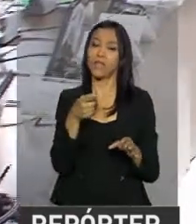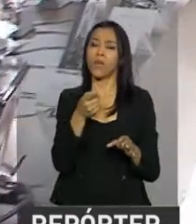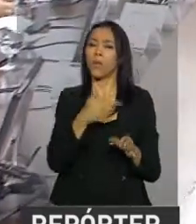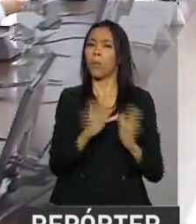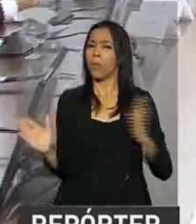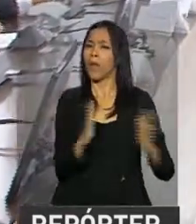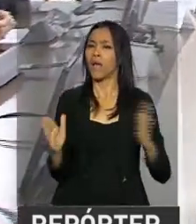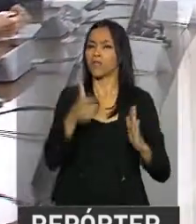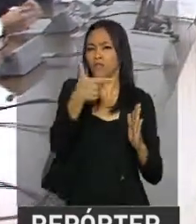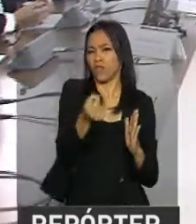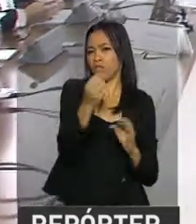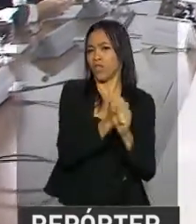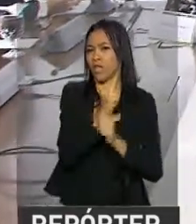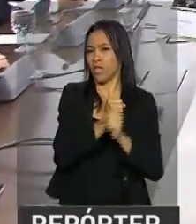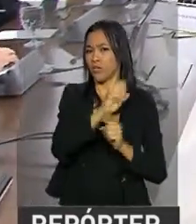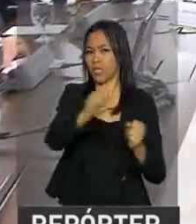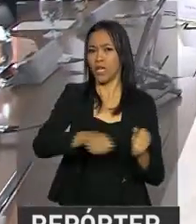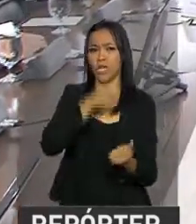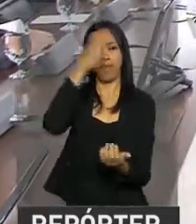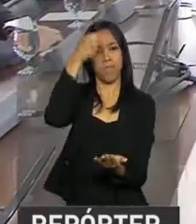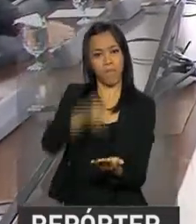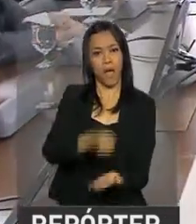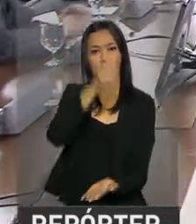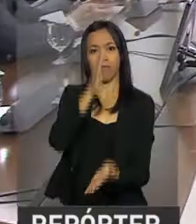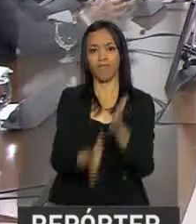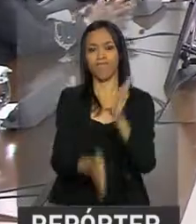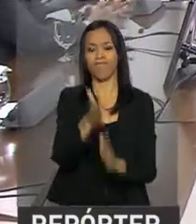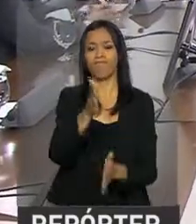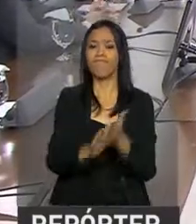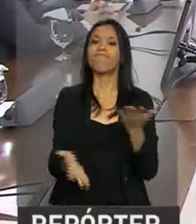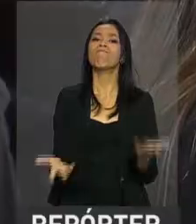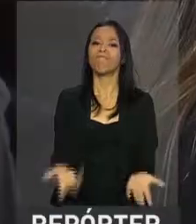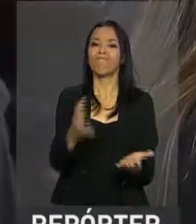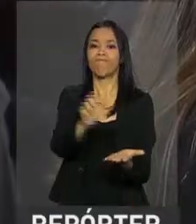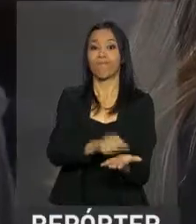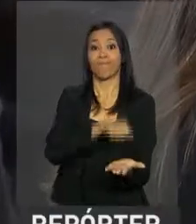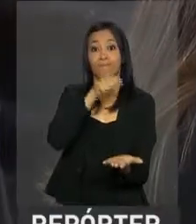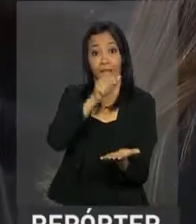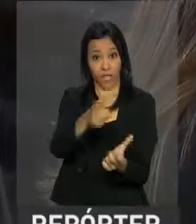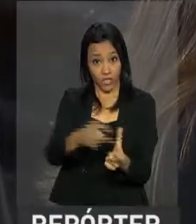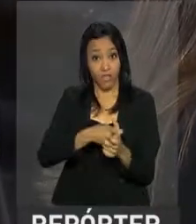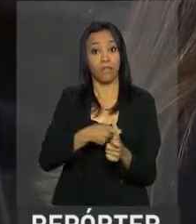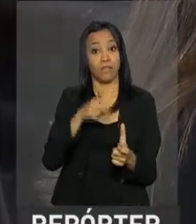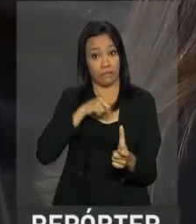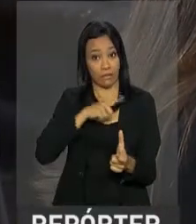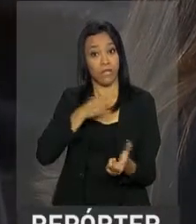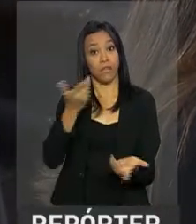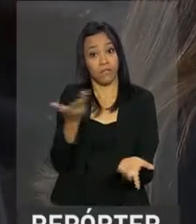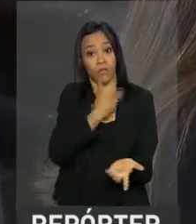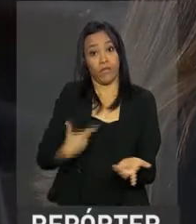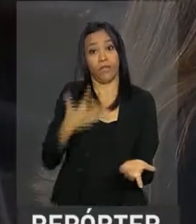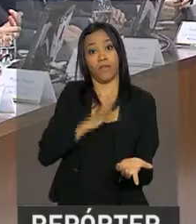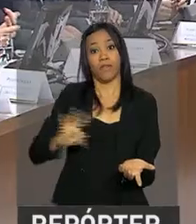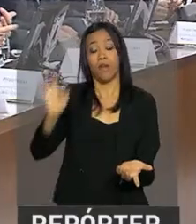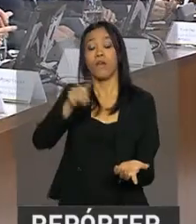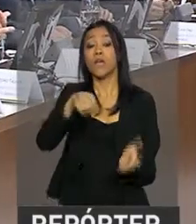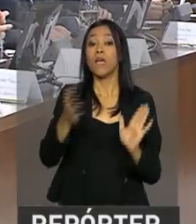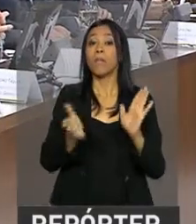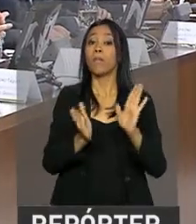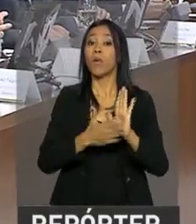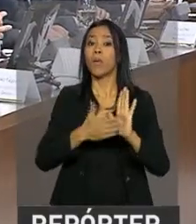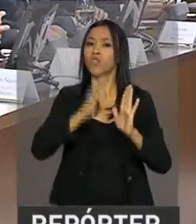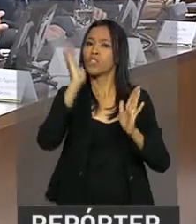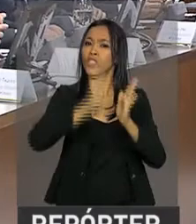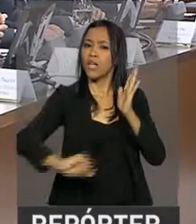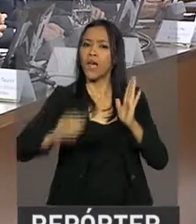para que os estados quitem a dívida que têm com a União. Na análise do projeto, os deputados federais retiraram da proposta